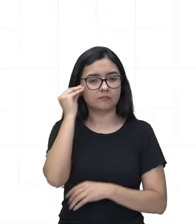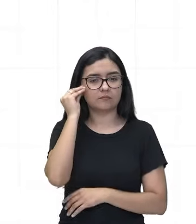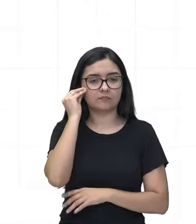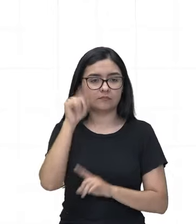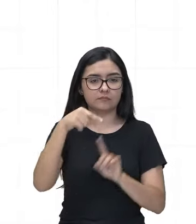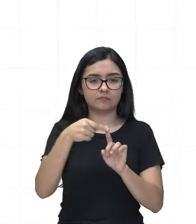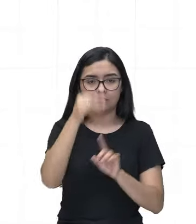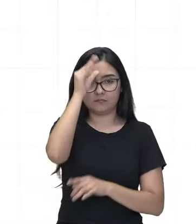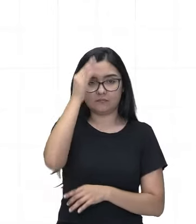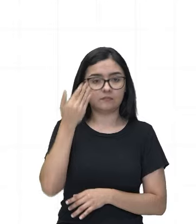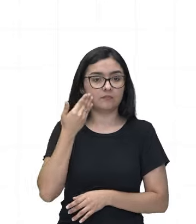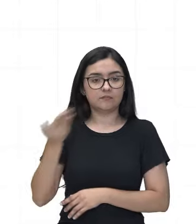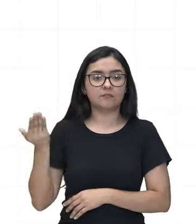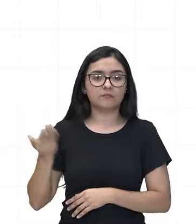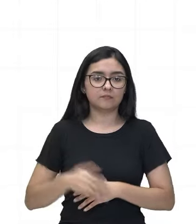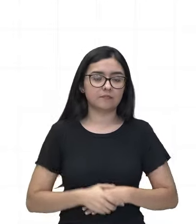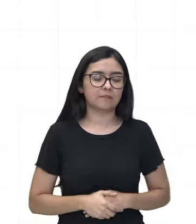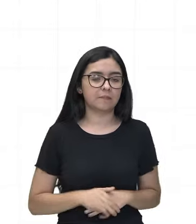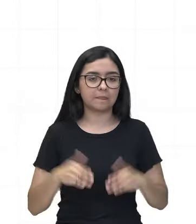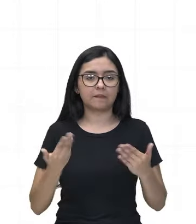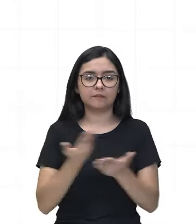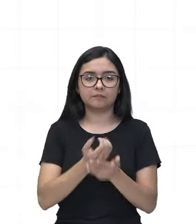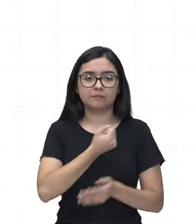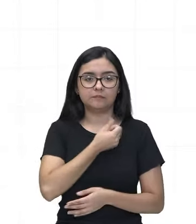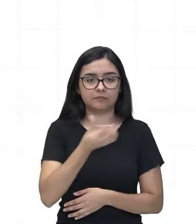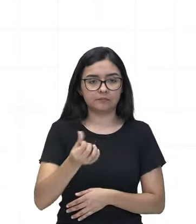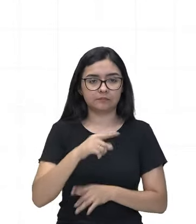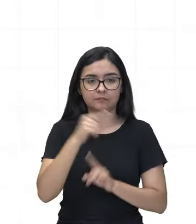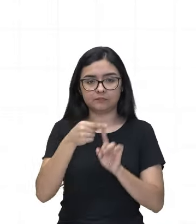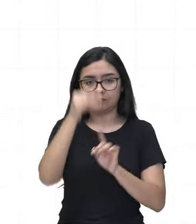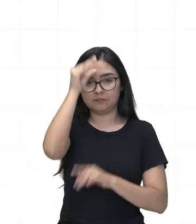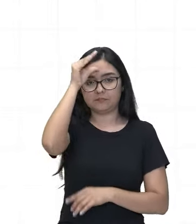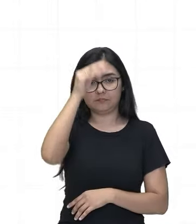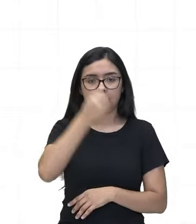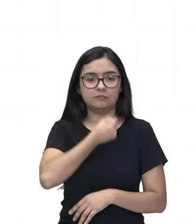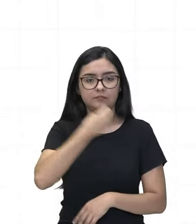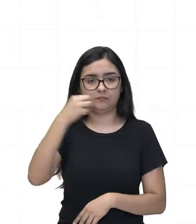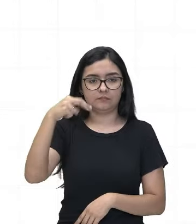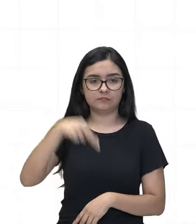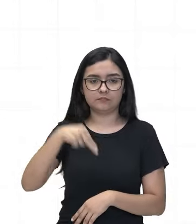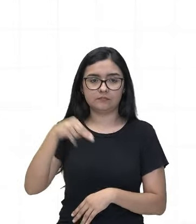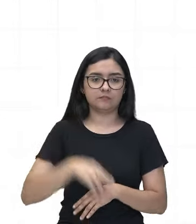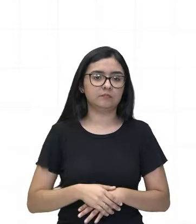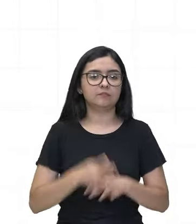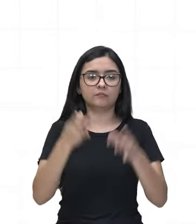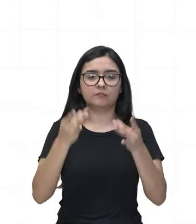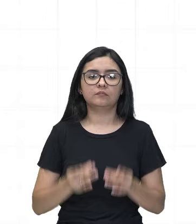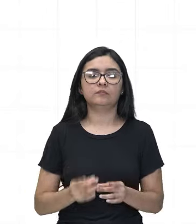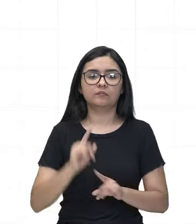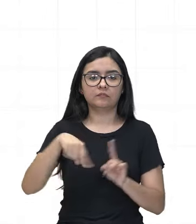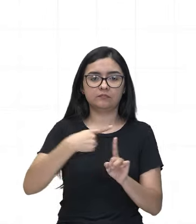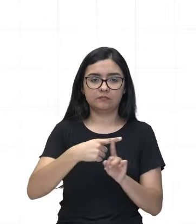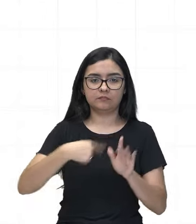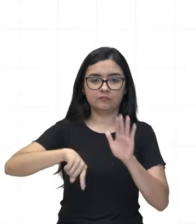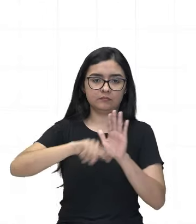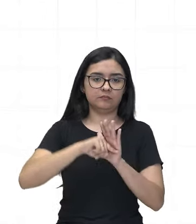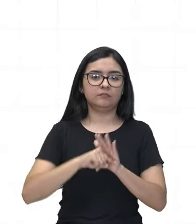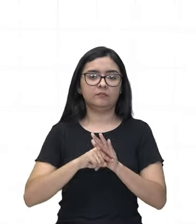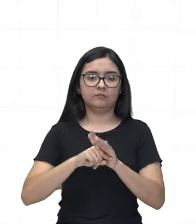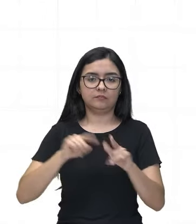aula. Aula de número 6, objeto de conhecimento, números naturais, detalhamento,